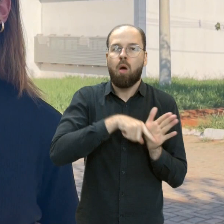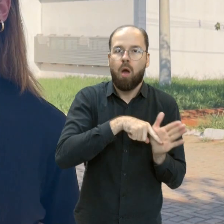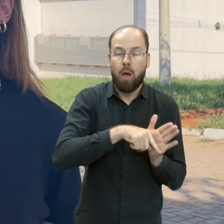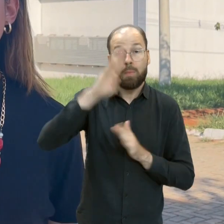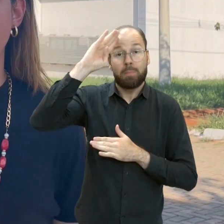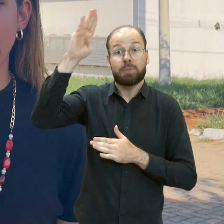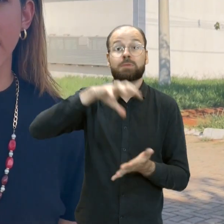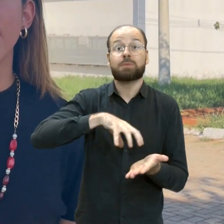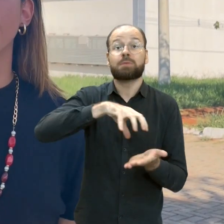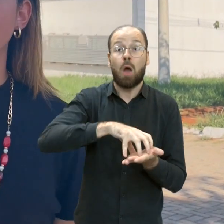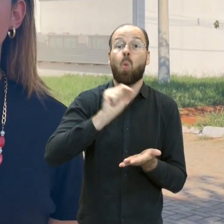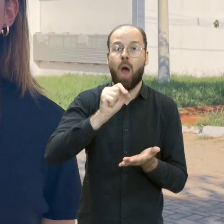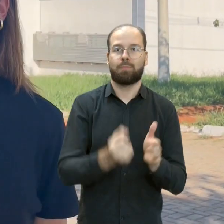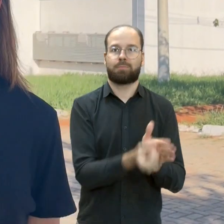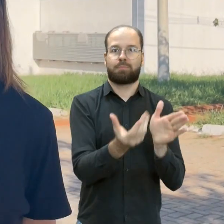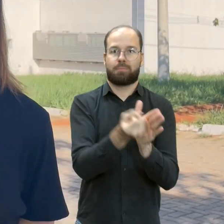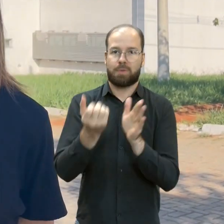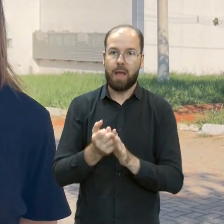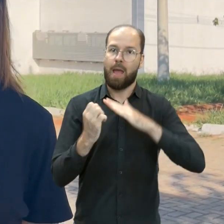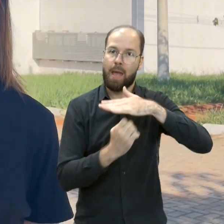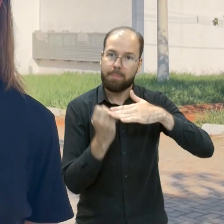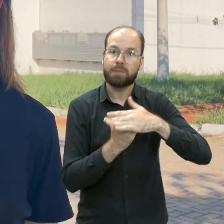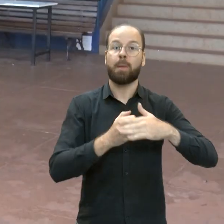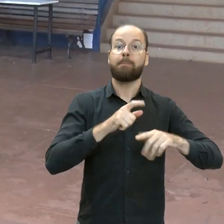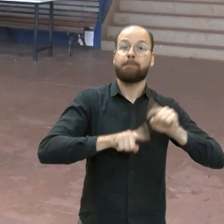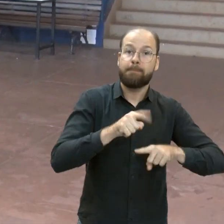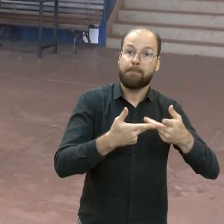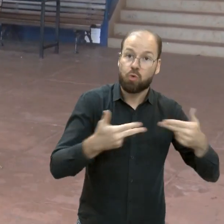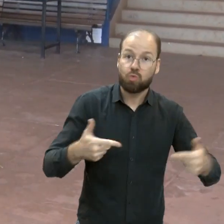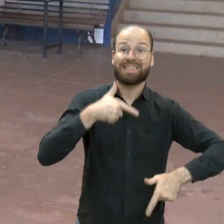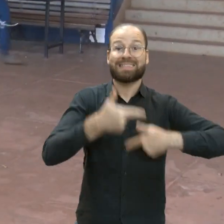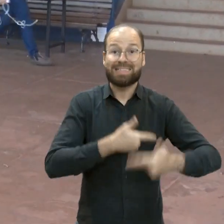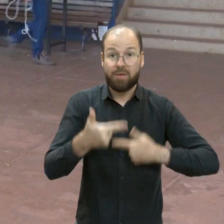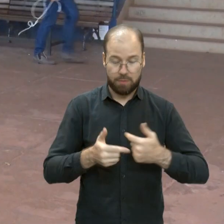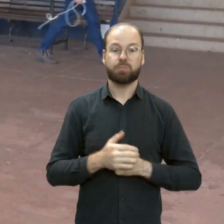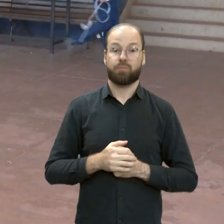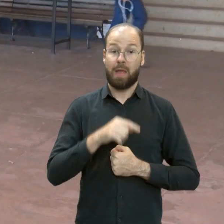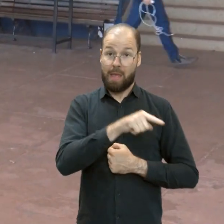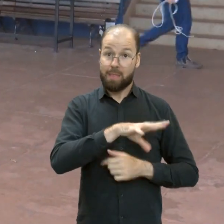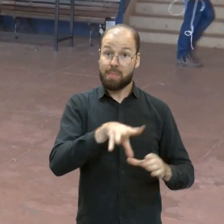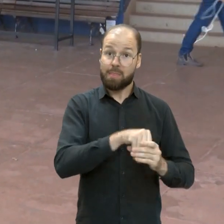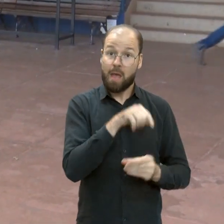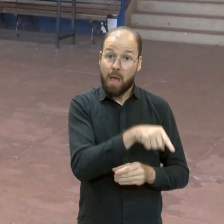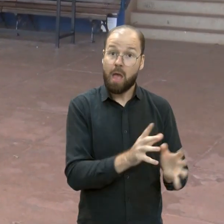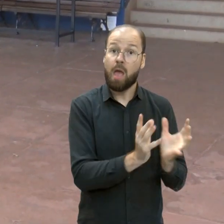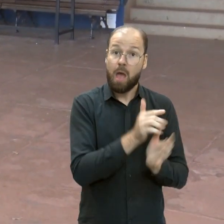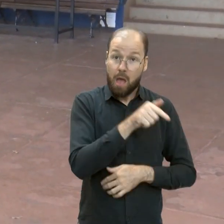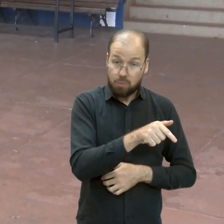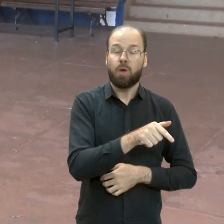central a criação de empresa, produtos, serviços ou processos. Dentro dessa categoria, há a modalidade